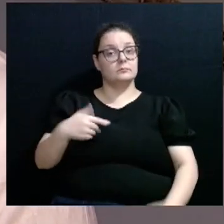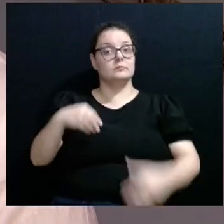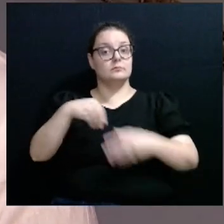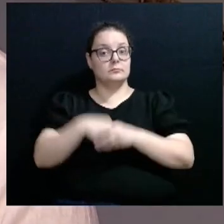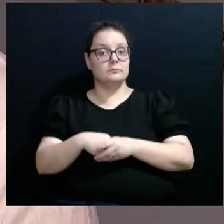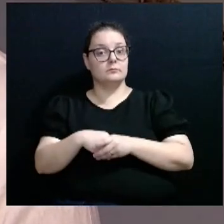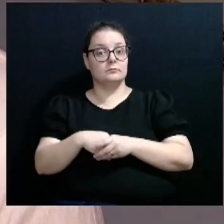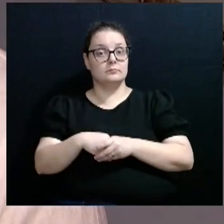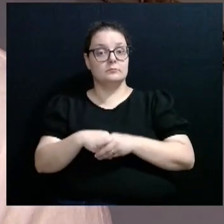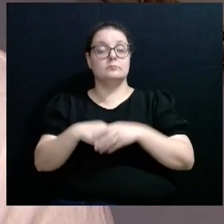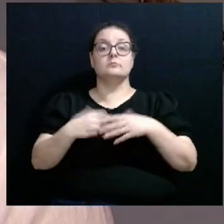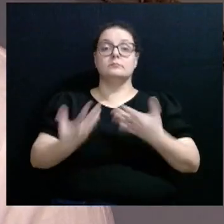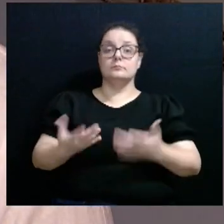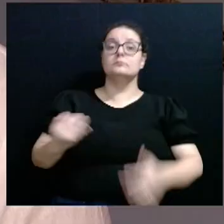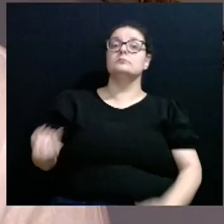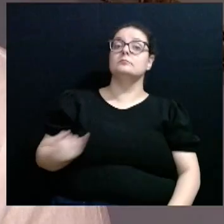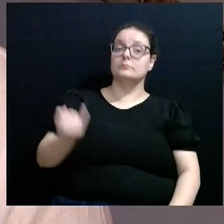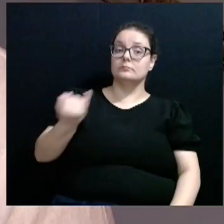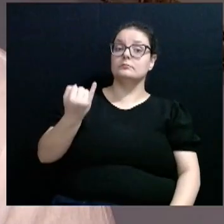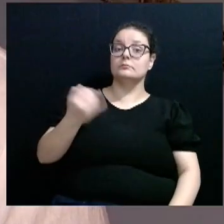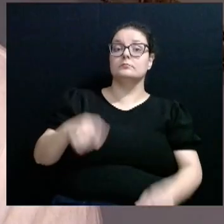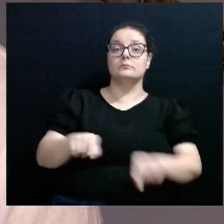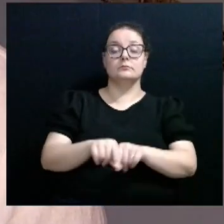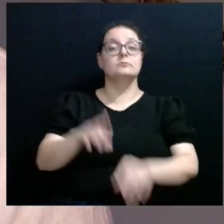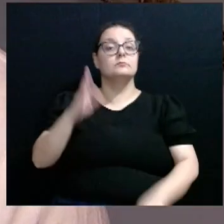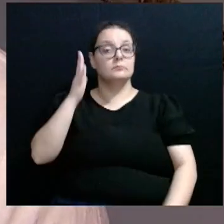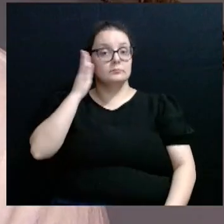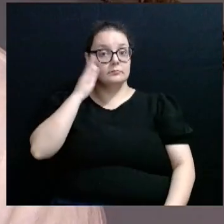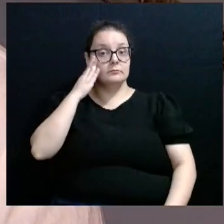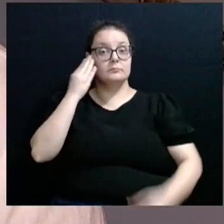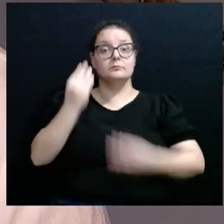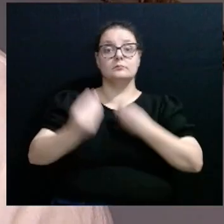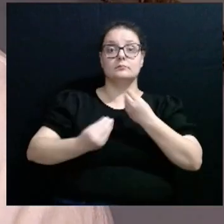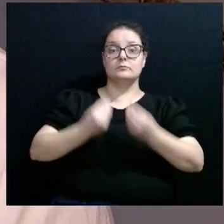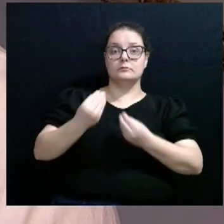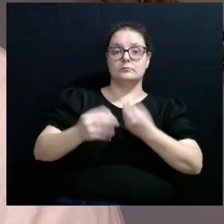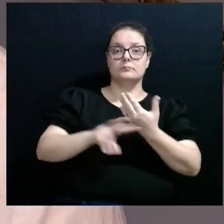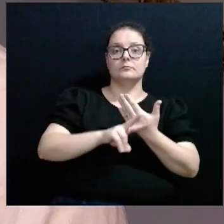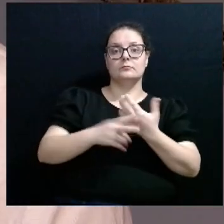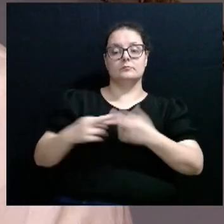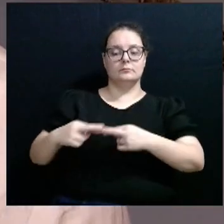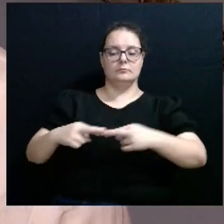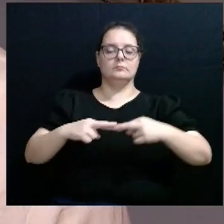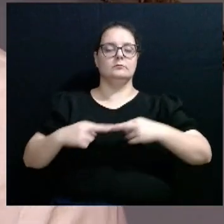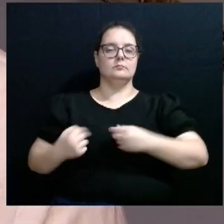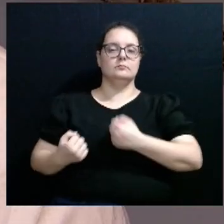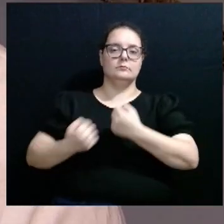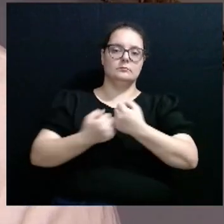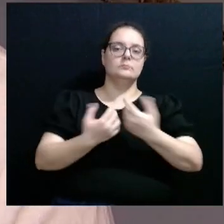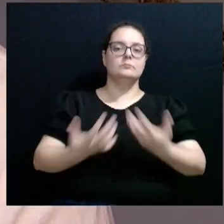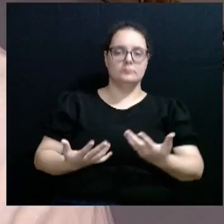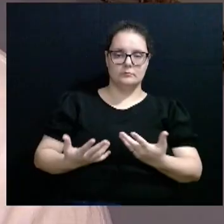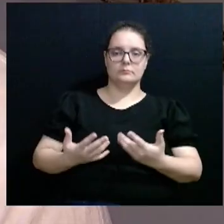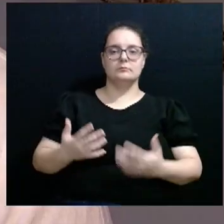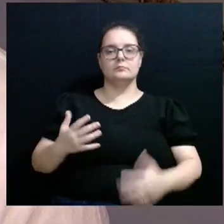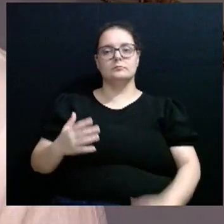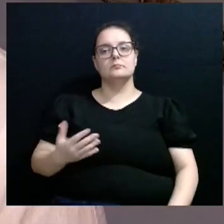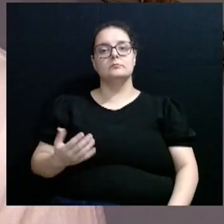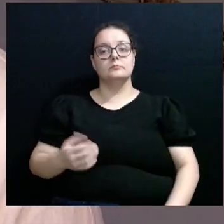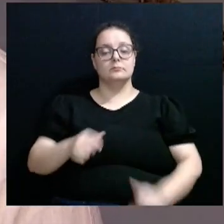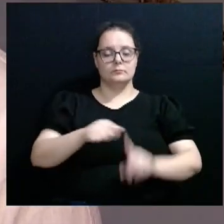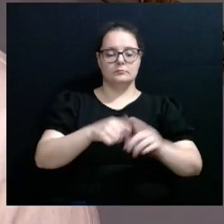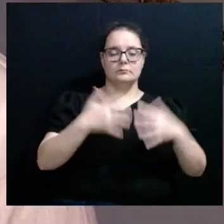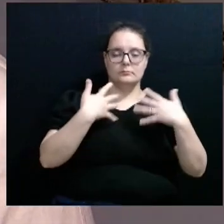muito importante, inclusive, para entender como funciona a rede de atendimento, e a gente se somou à ação no dia 1º de dezembro, junto com o